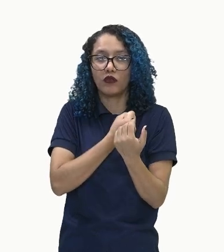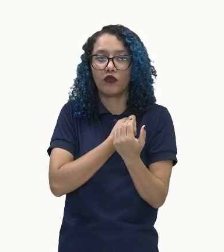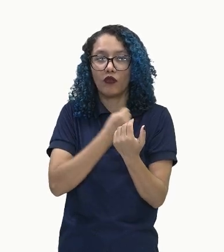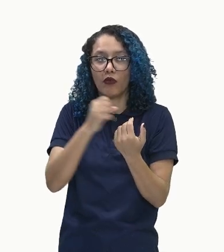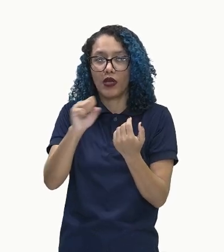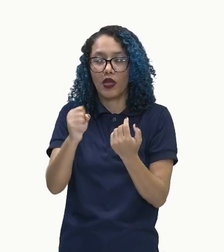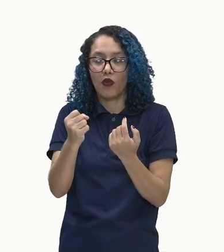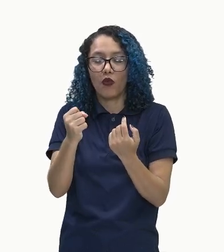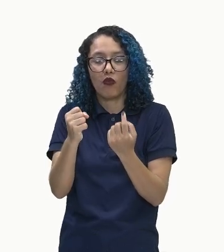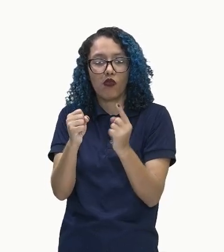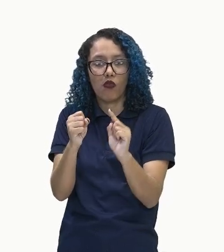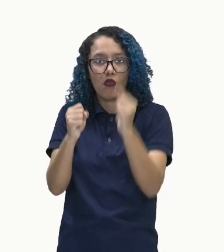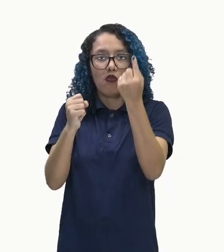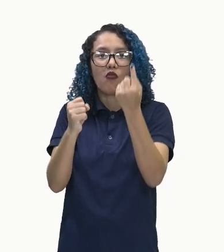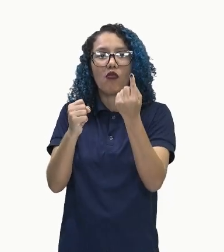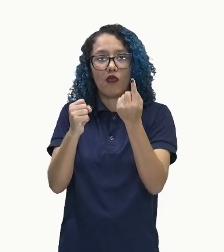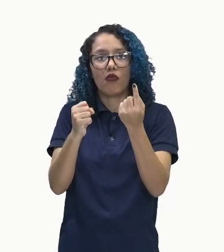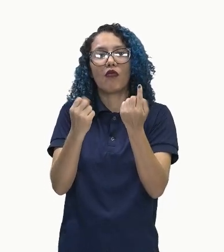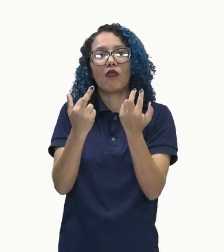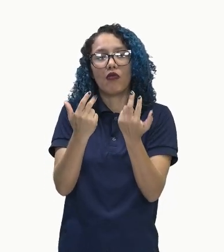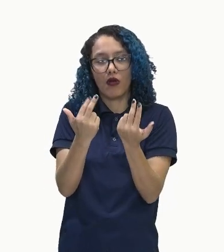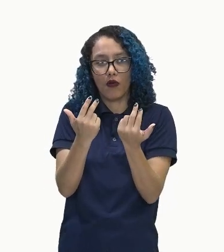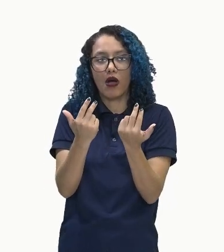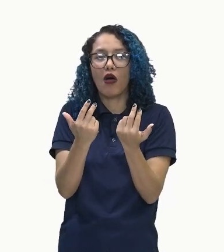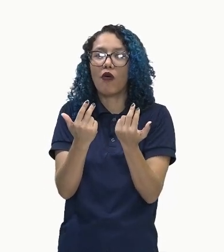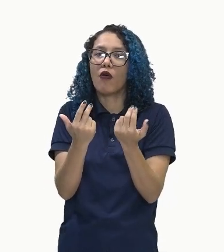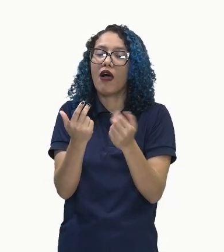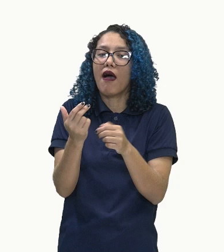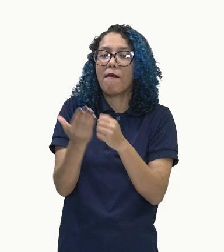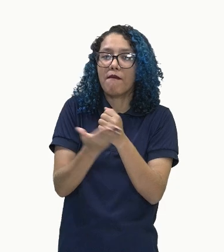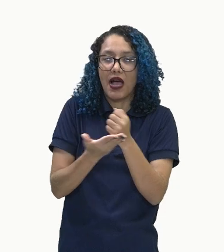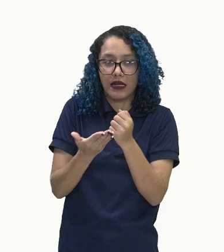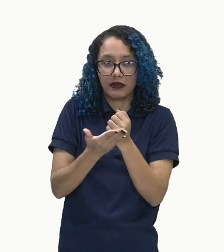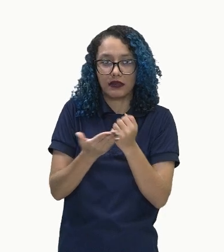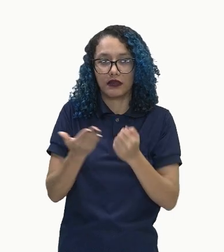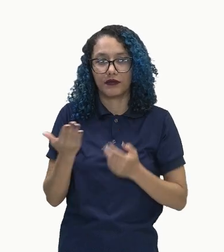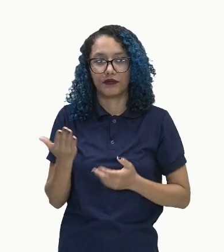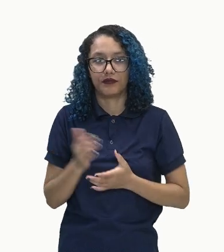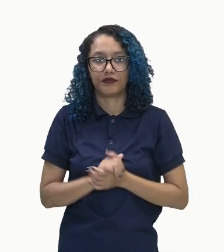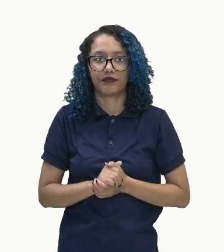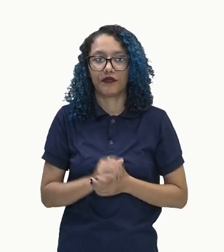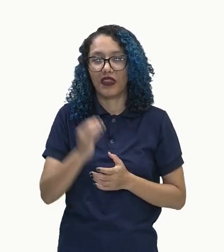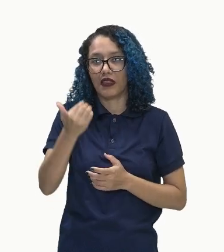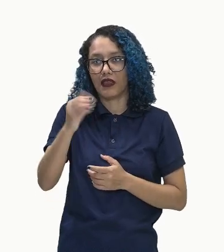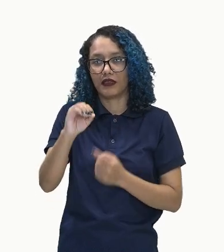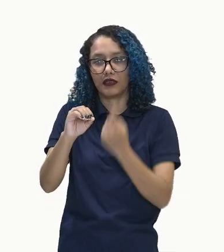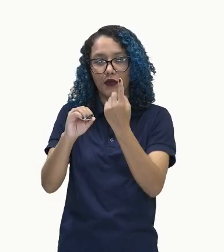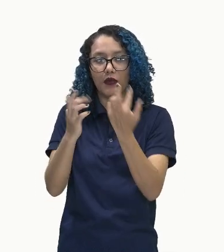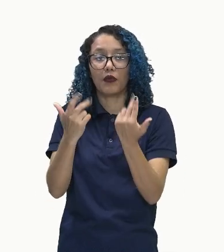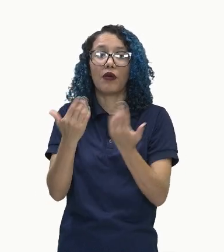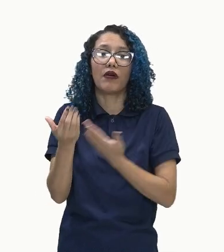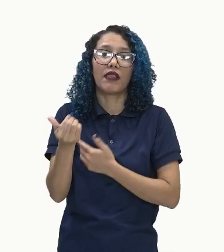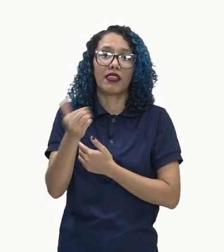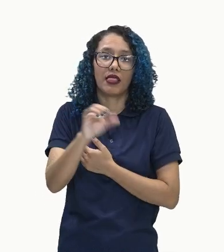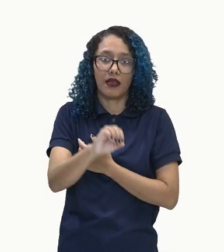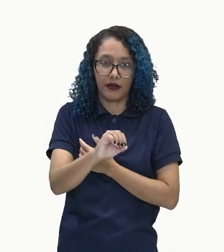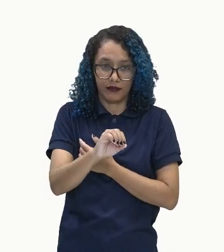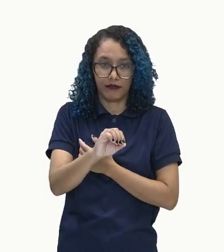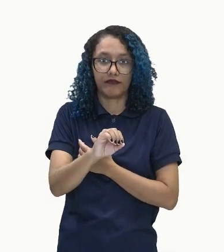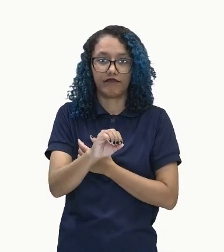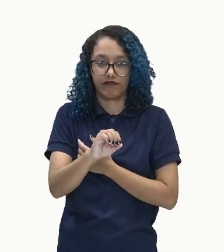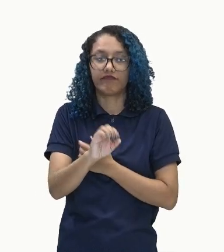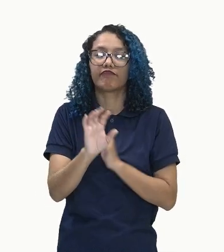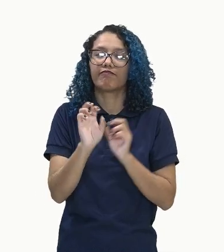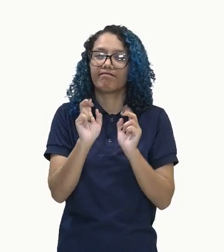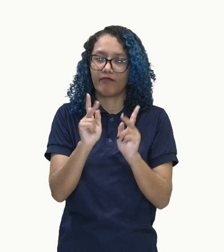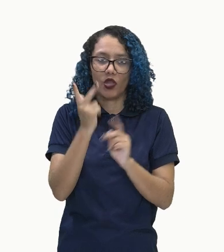1 é ele mesmo, tá bom? Então, 10 elevado ao expoente 1, o seu valor é 10. Sem novidade